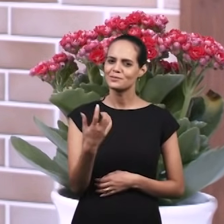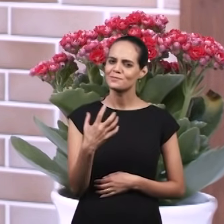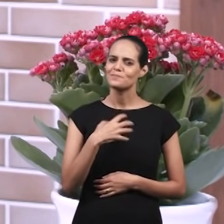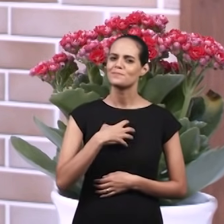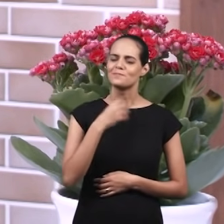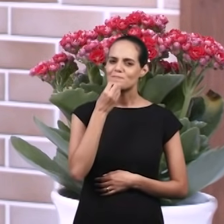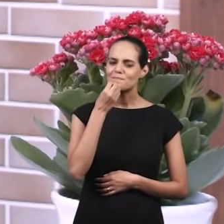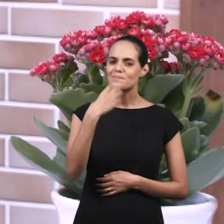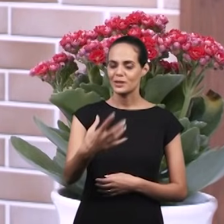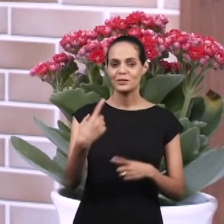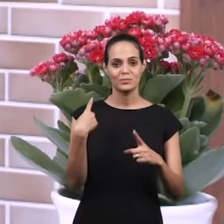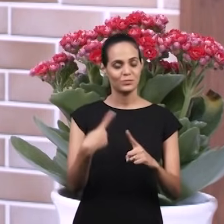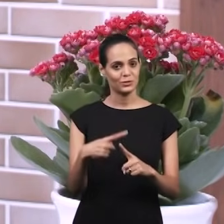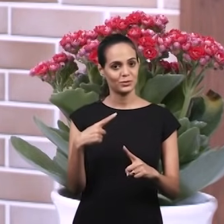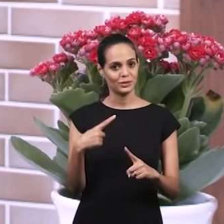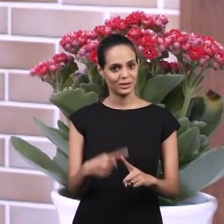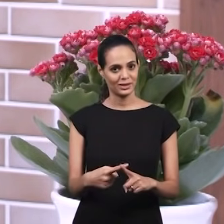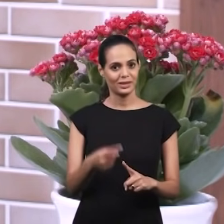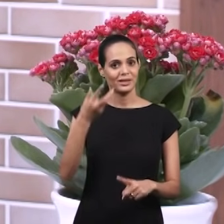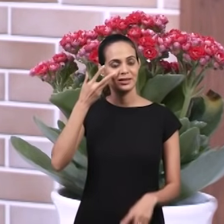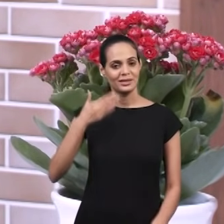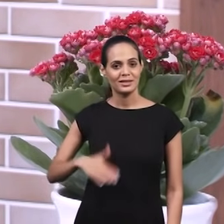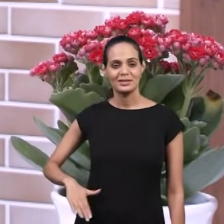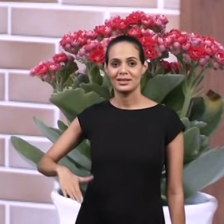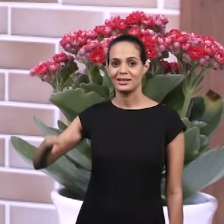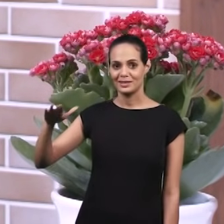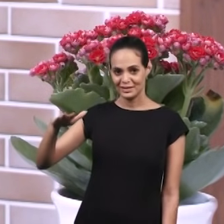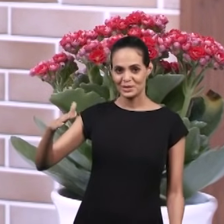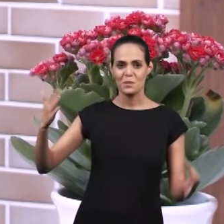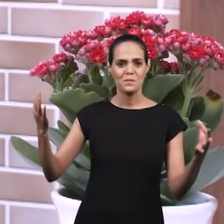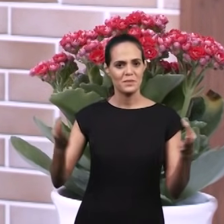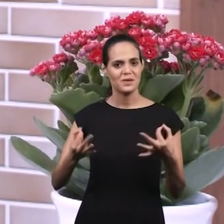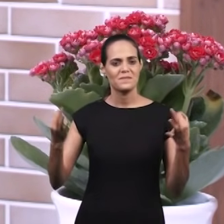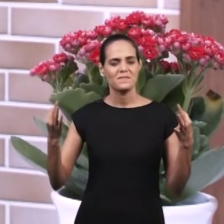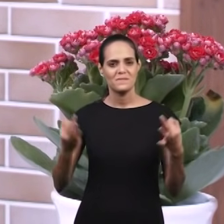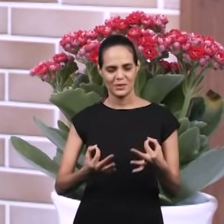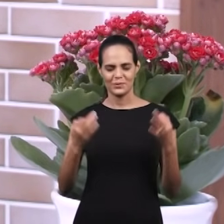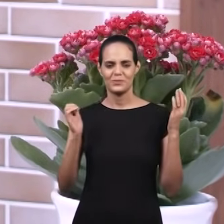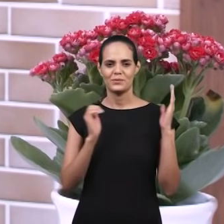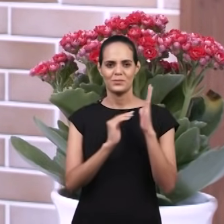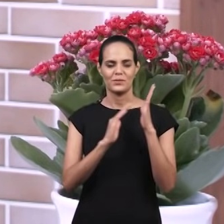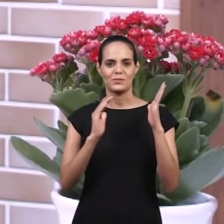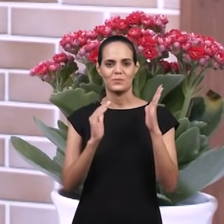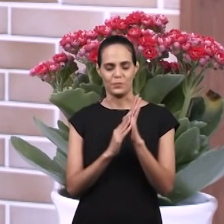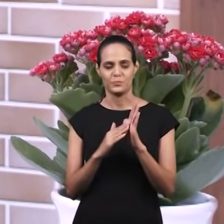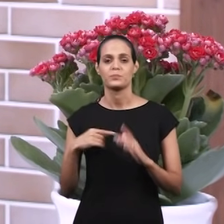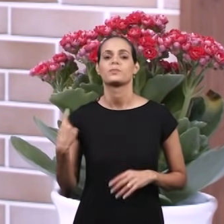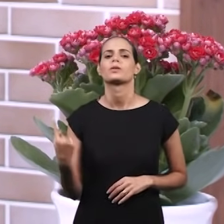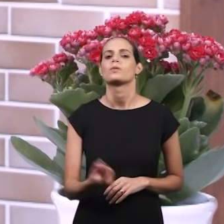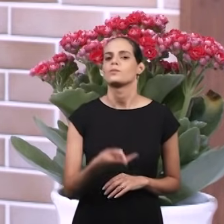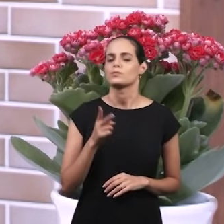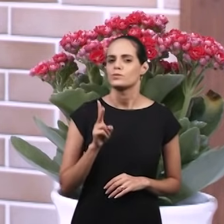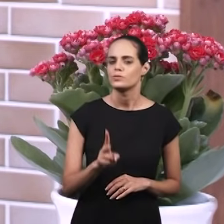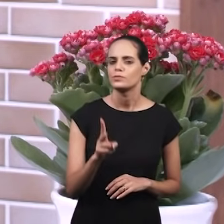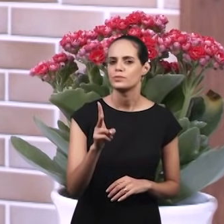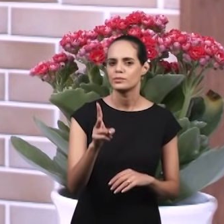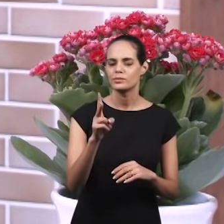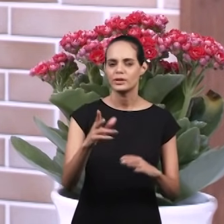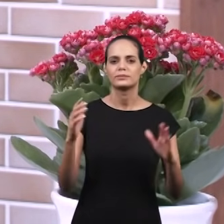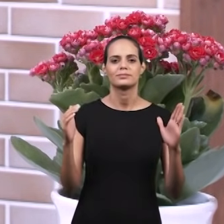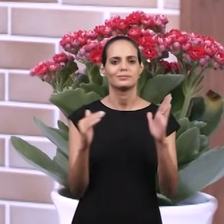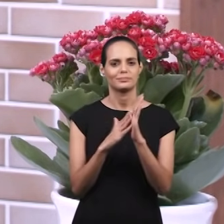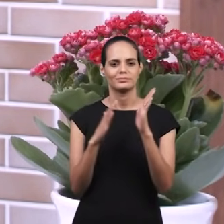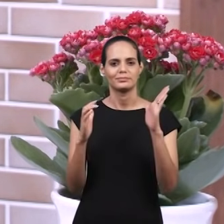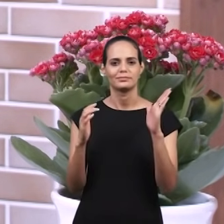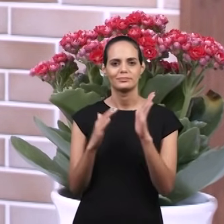bem, porque a Bíblia diz que delas, das crianças, é que vem o perfeito louvor. Nós vamos ainda cantar mais um louvor.